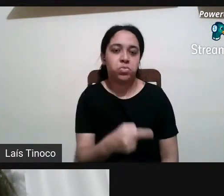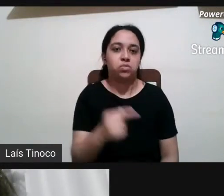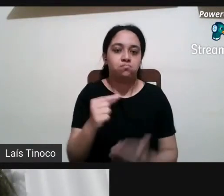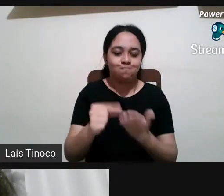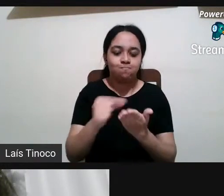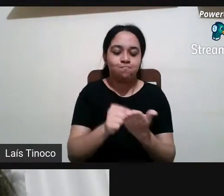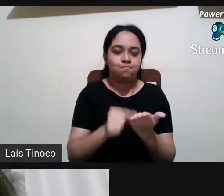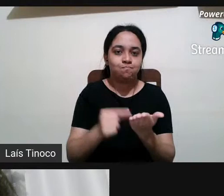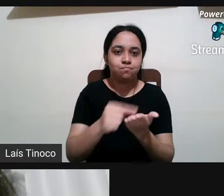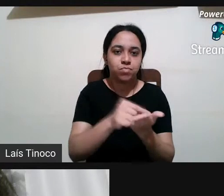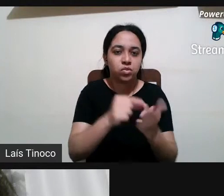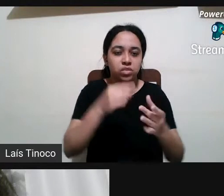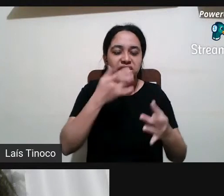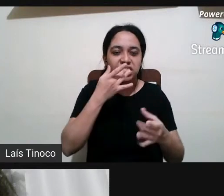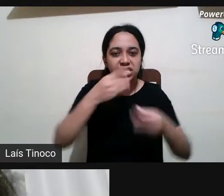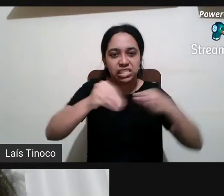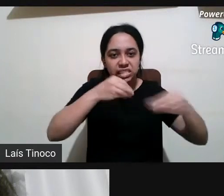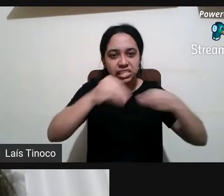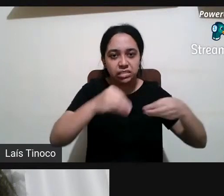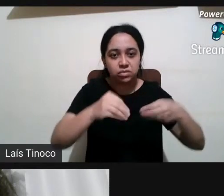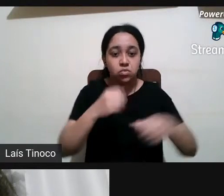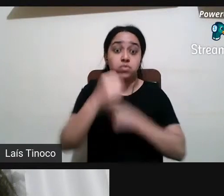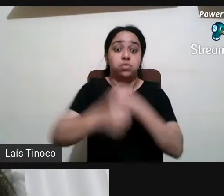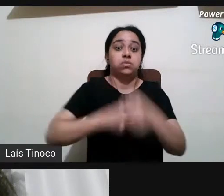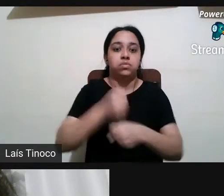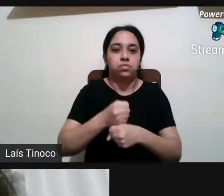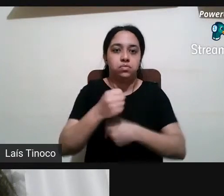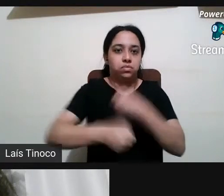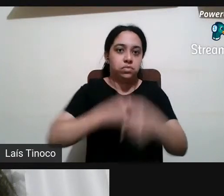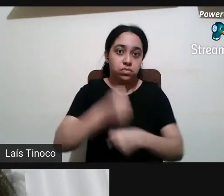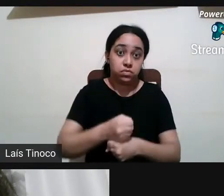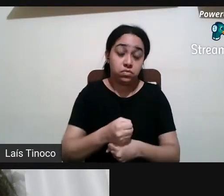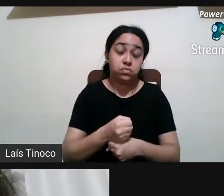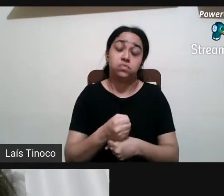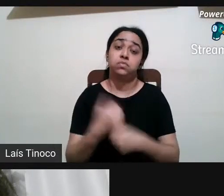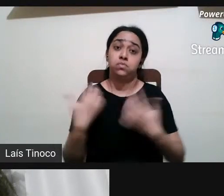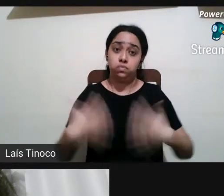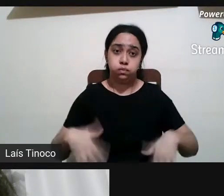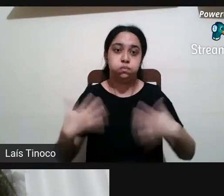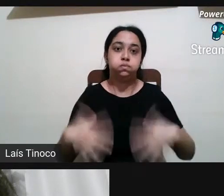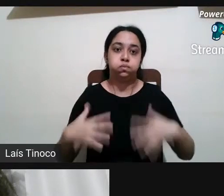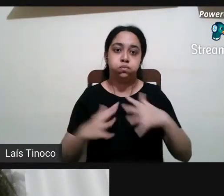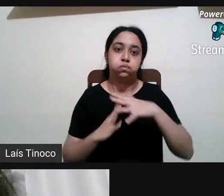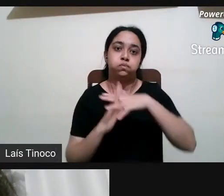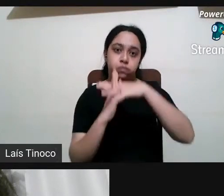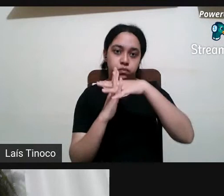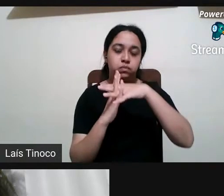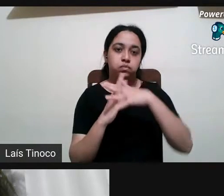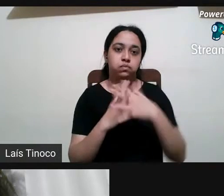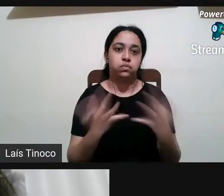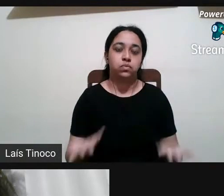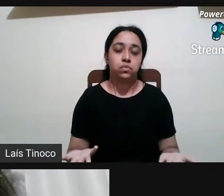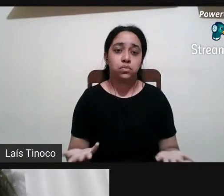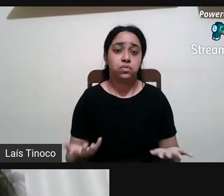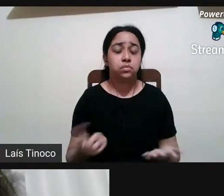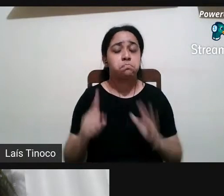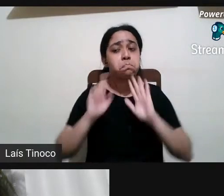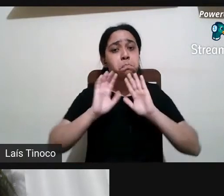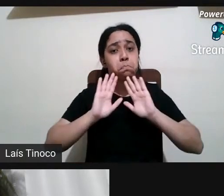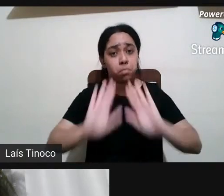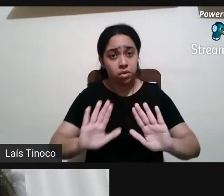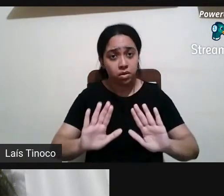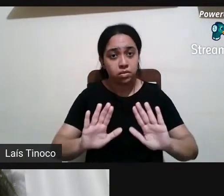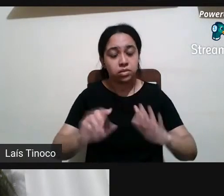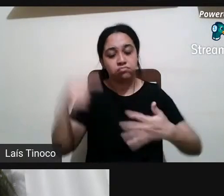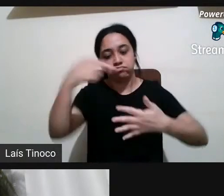ano, né? Então, com certeza, isso você considera uma concentração alta. Levando em consideração itens por